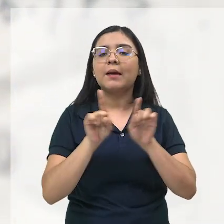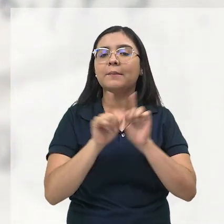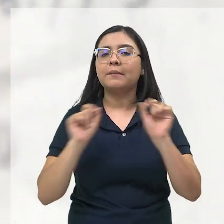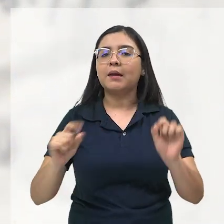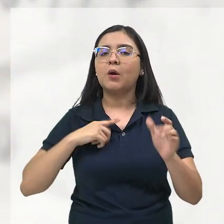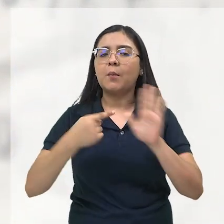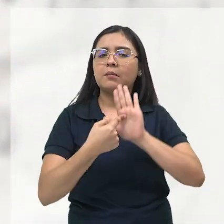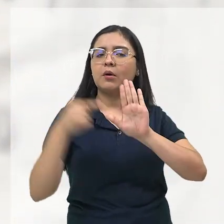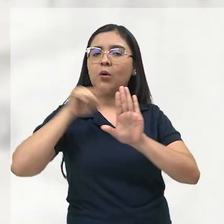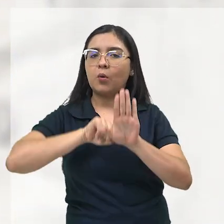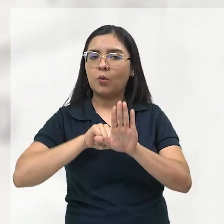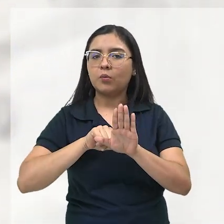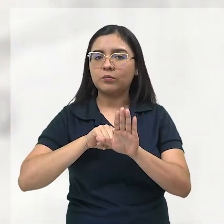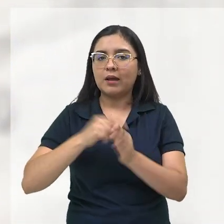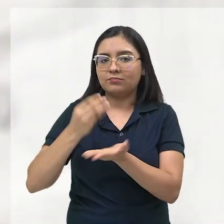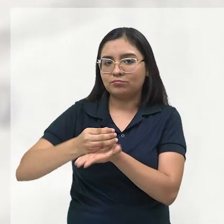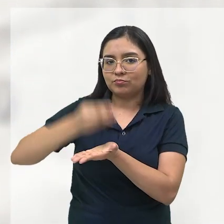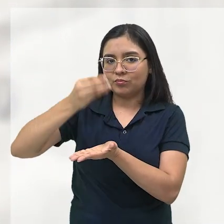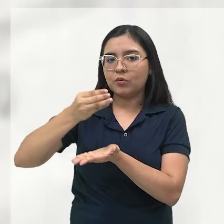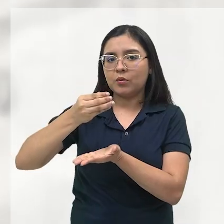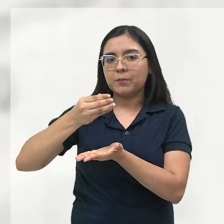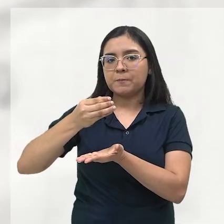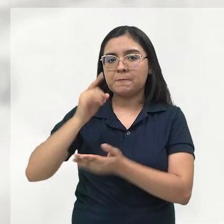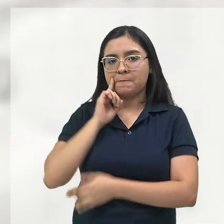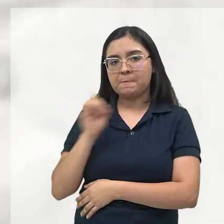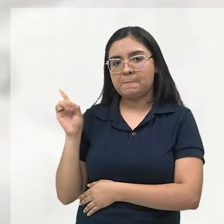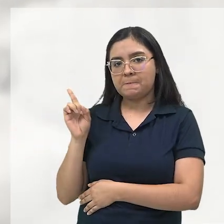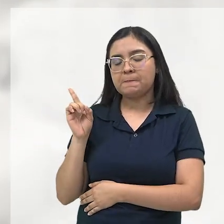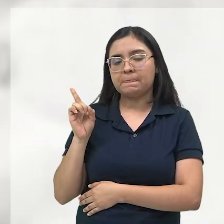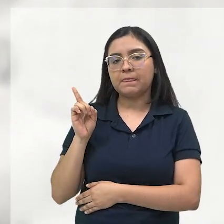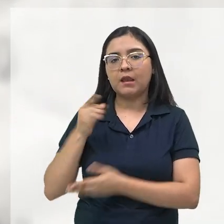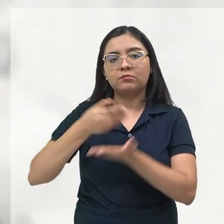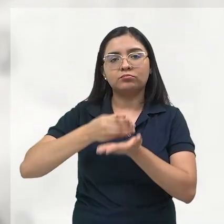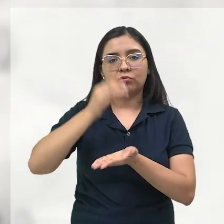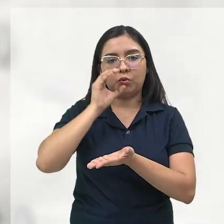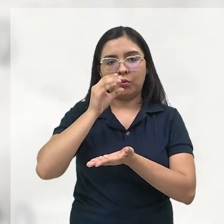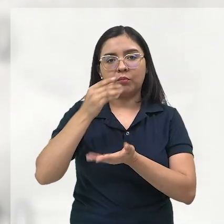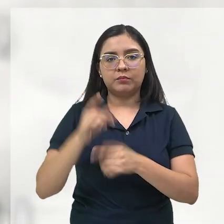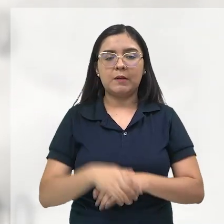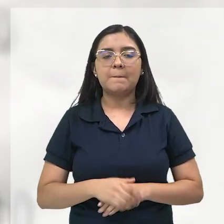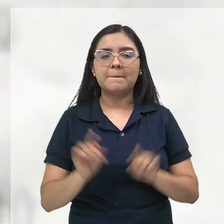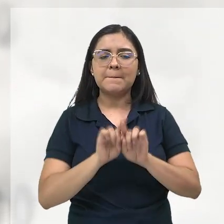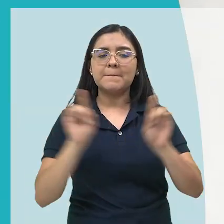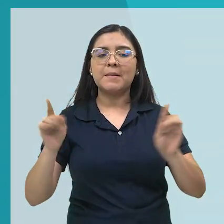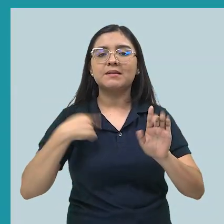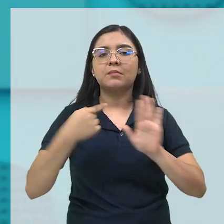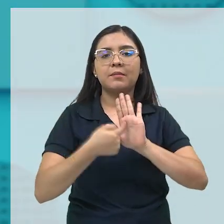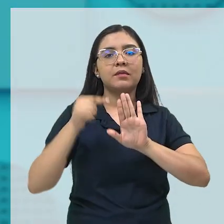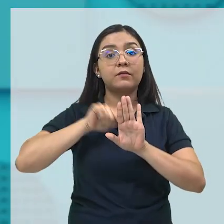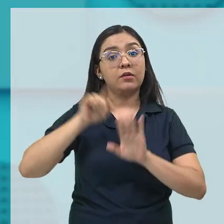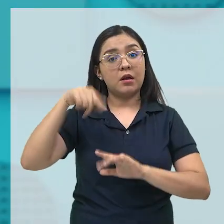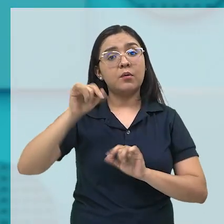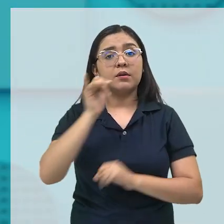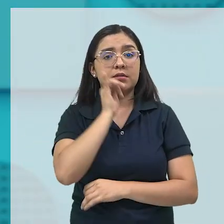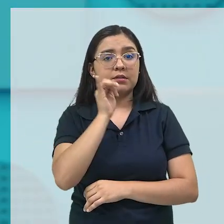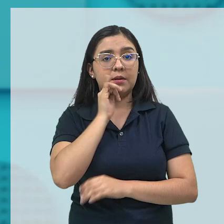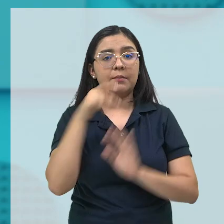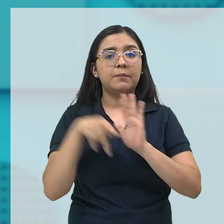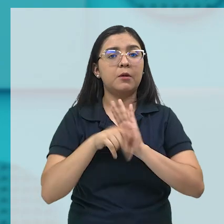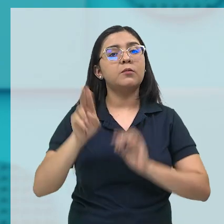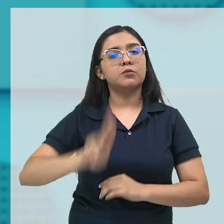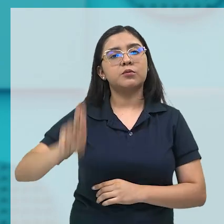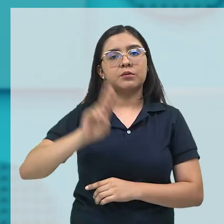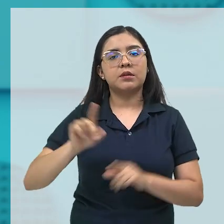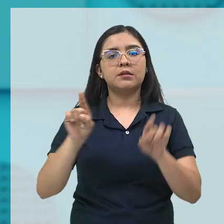o objeto, o cálice, né, que é tipo um copo onde você bebe algum líquido, alguma coisa. Então, é um dos exemplos, utilizando